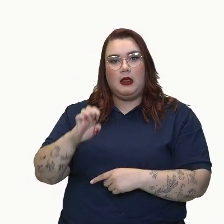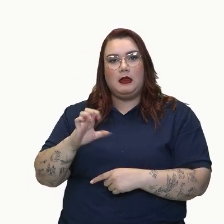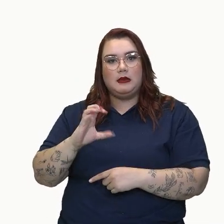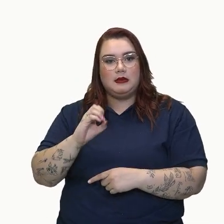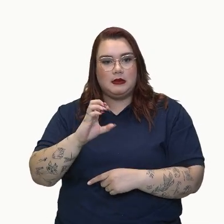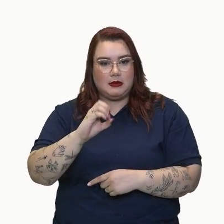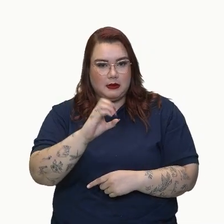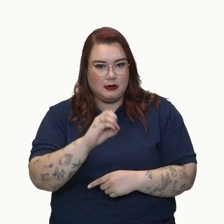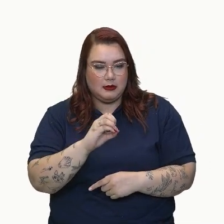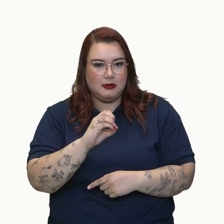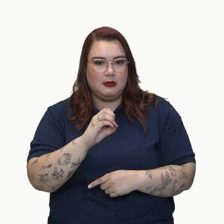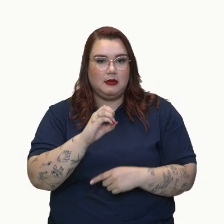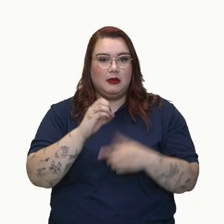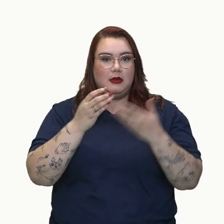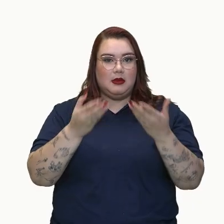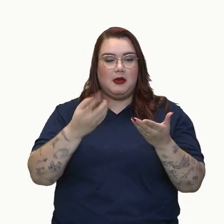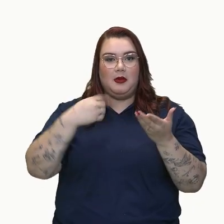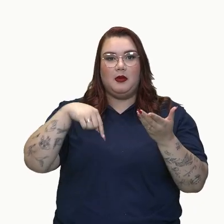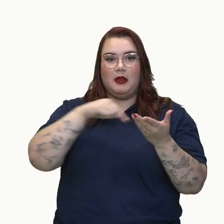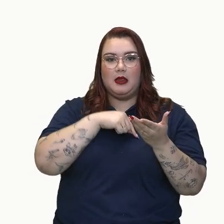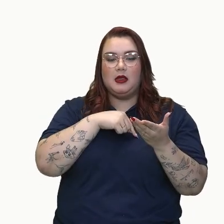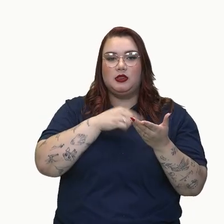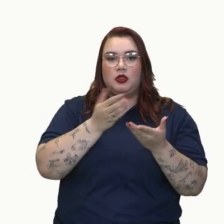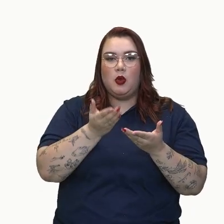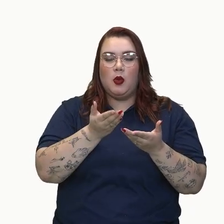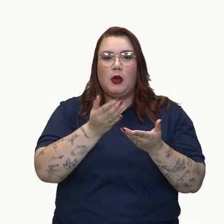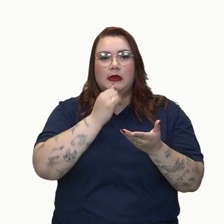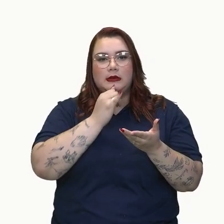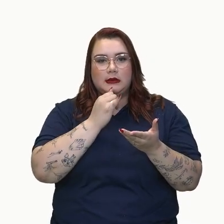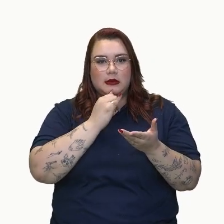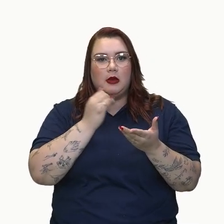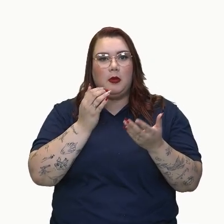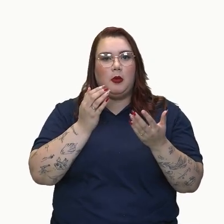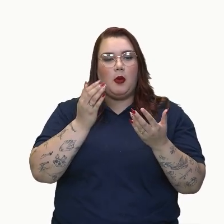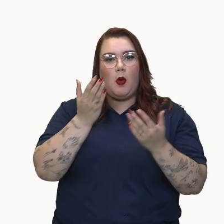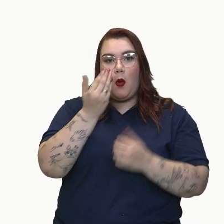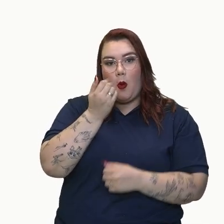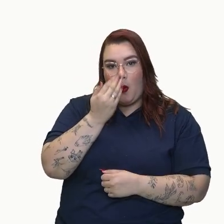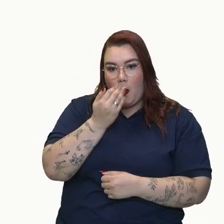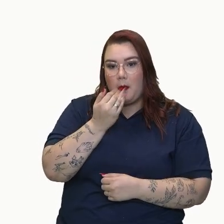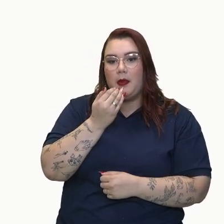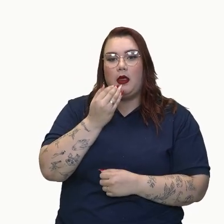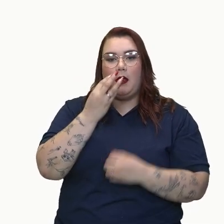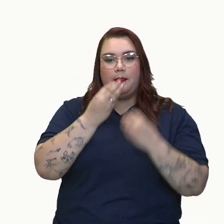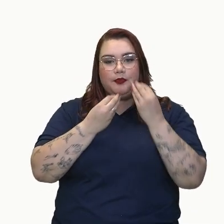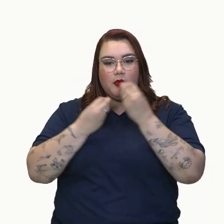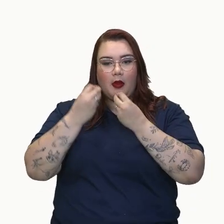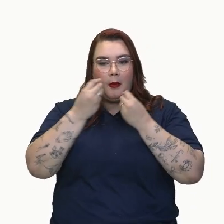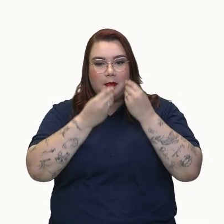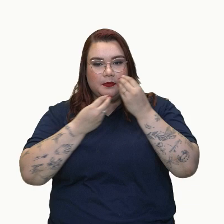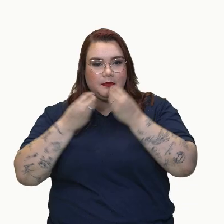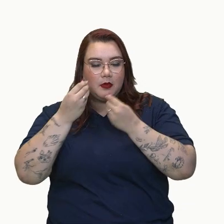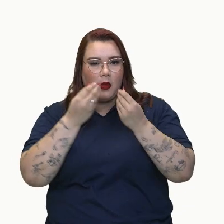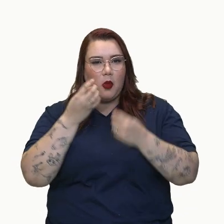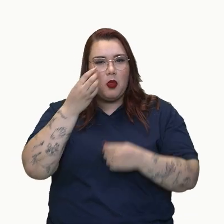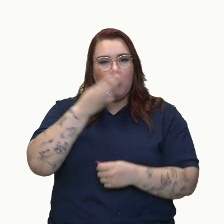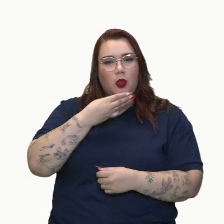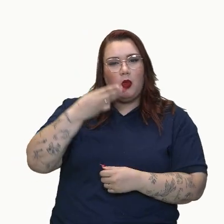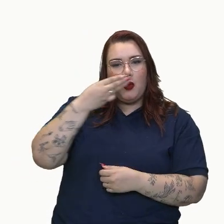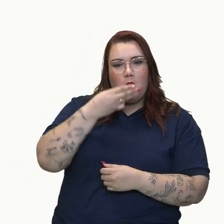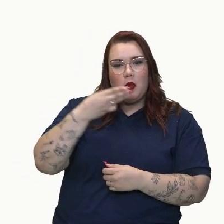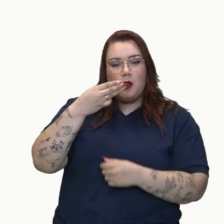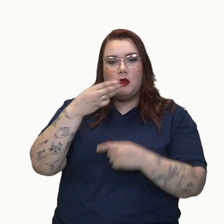quando mastigamos, né, essa amilase está na nossa boca, ela fica com um gosto mais adocicado